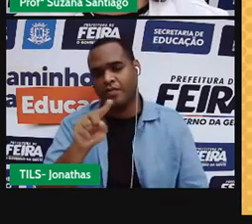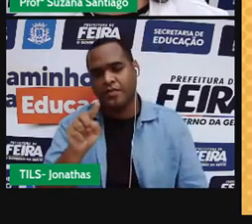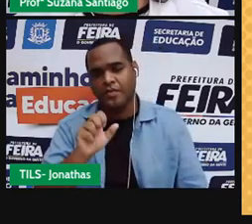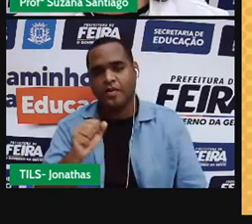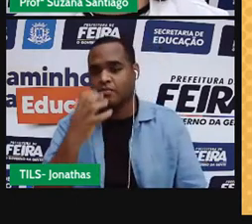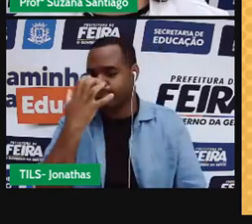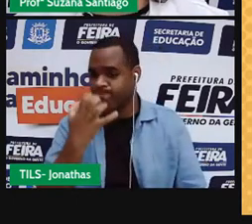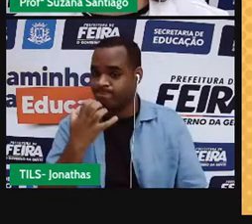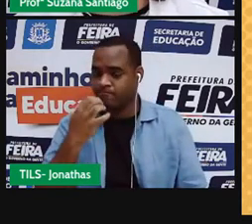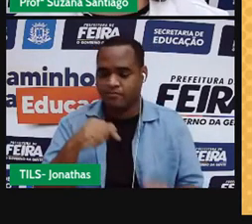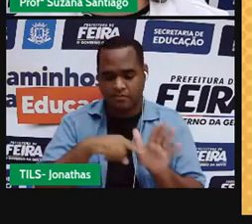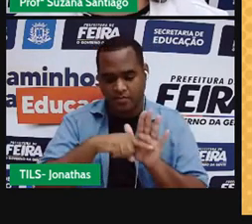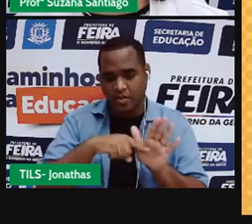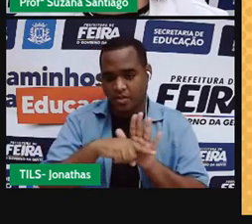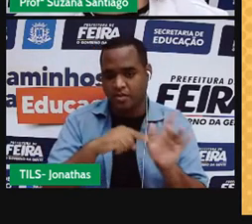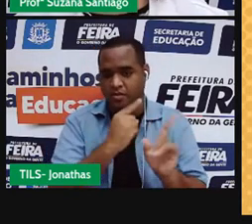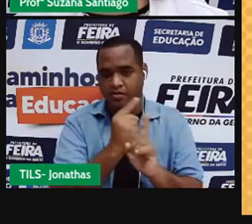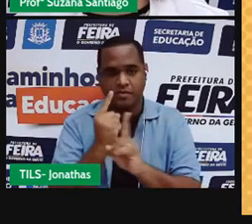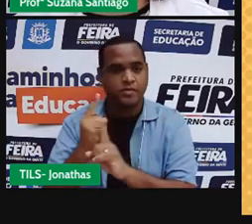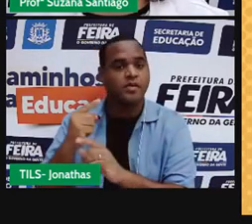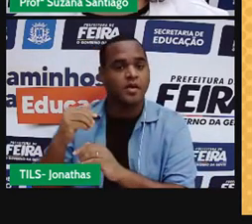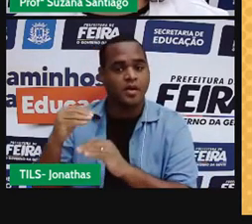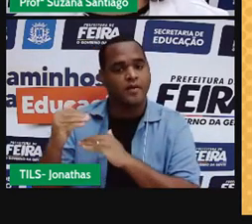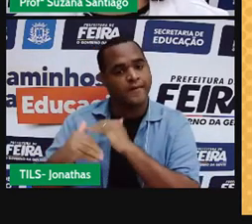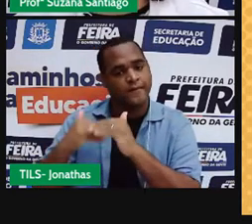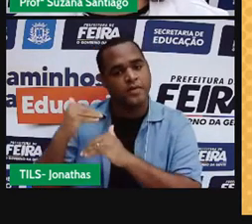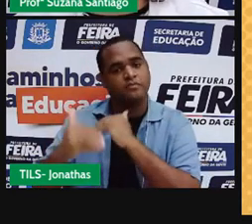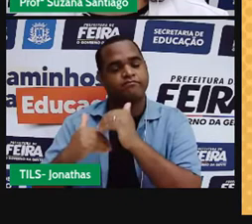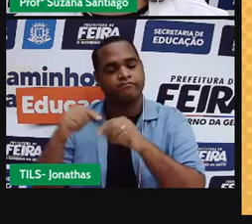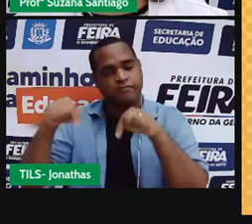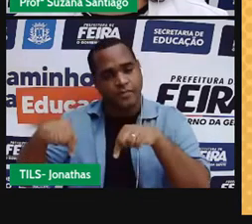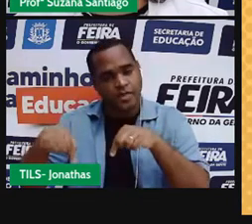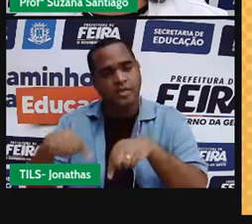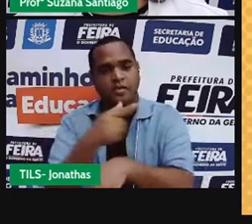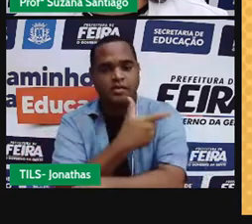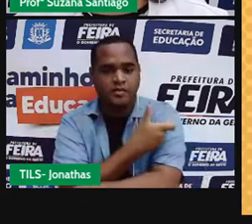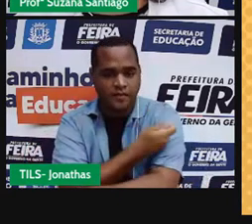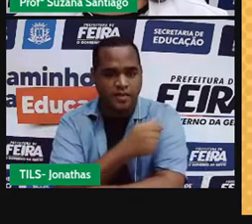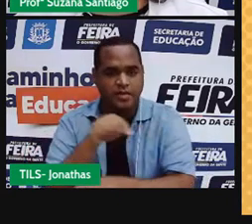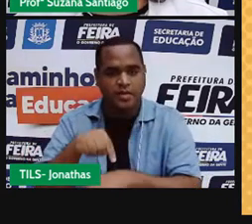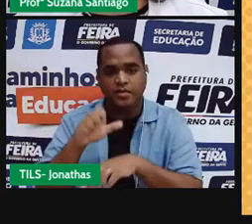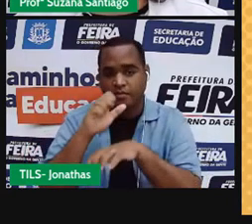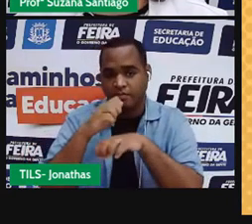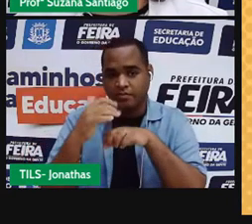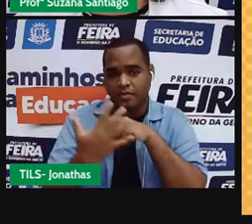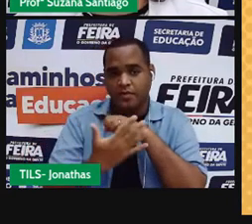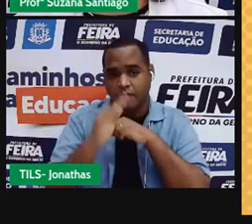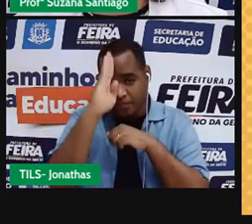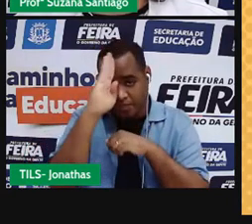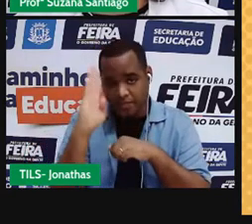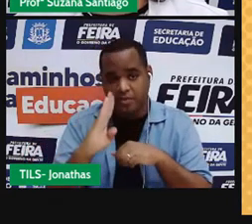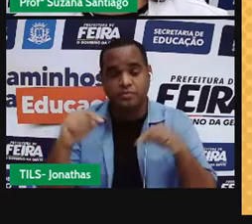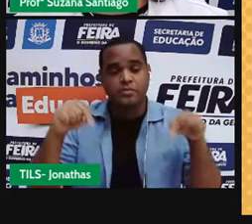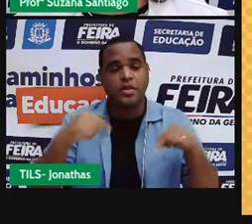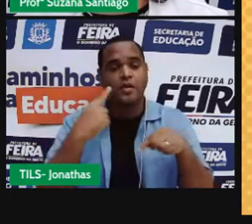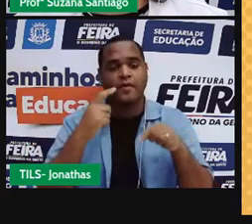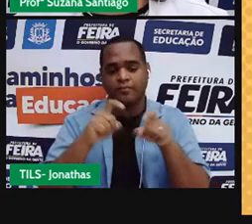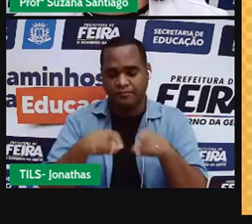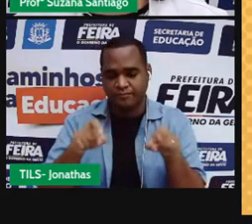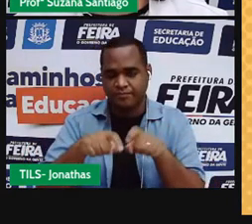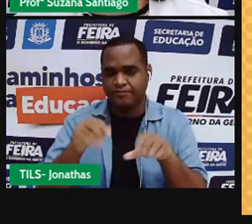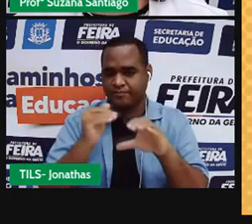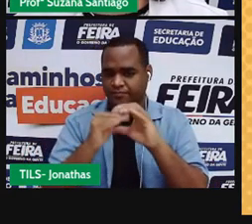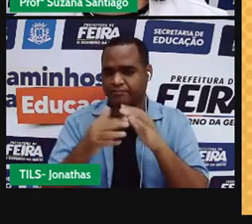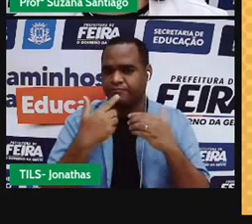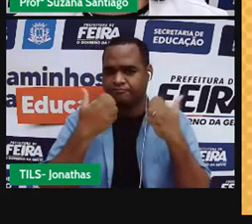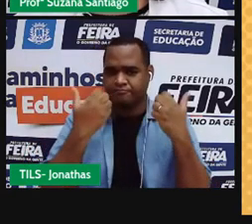que está ajudando no desenvolvimento da vacina da Covid aqui no Brasil, e eles divulgaram lá essa nota informando que isso